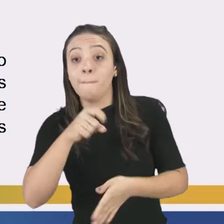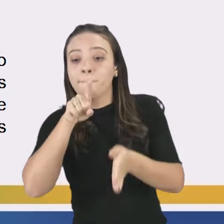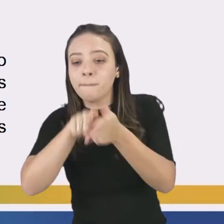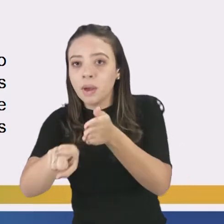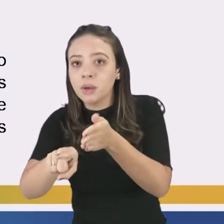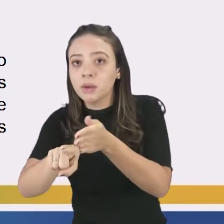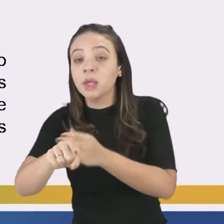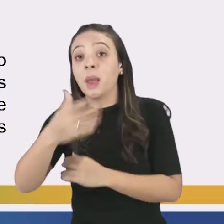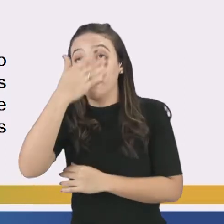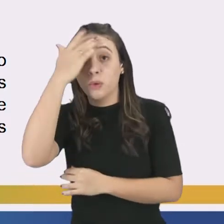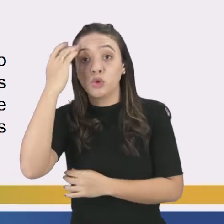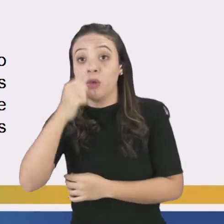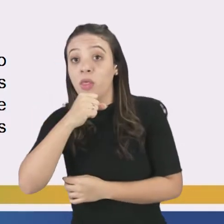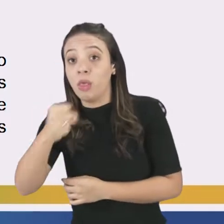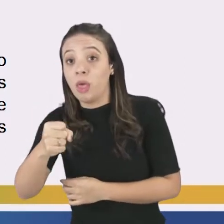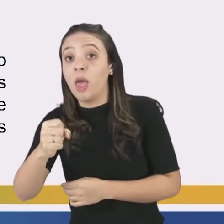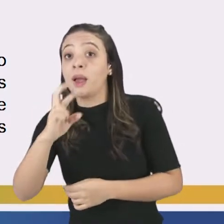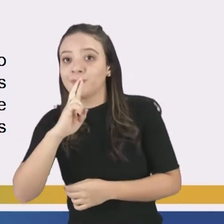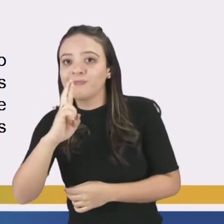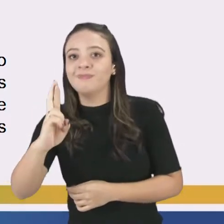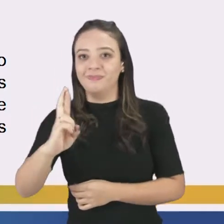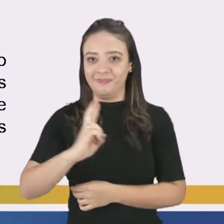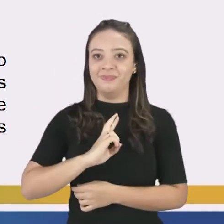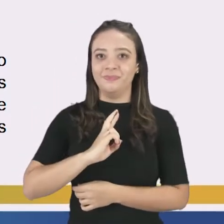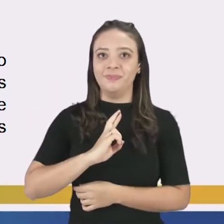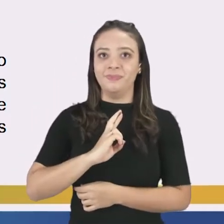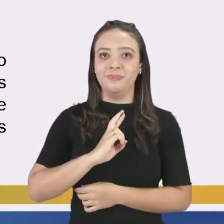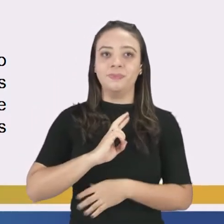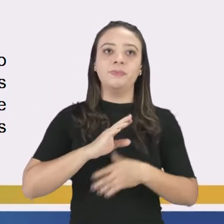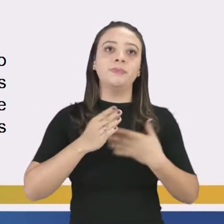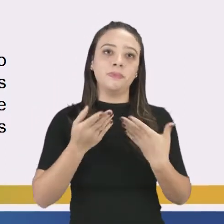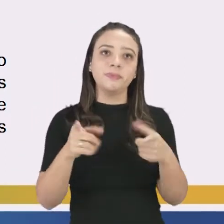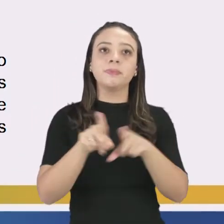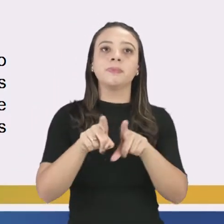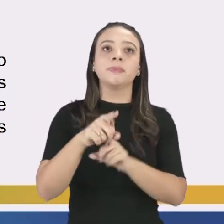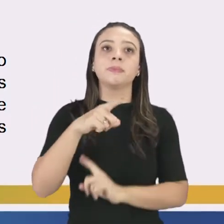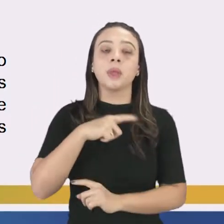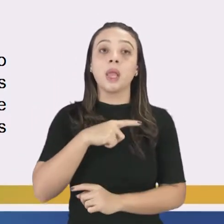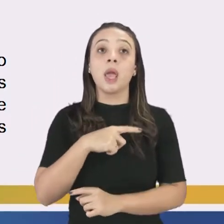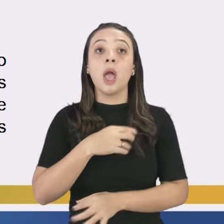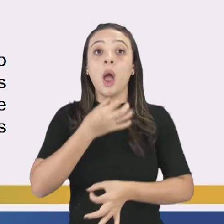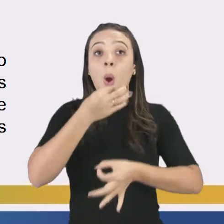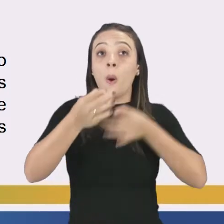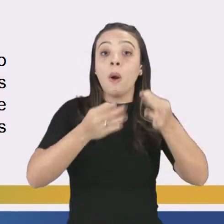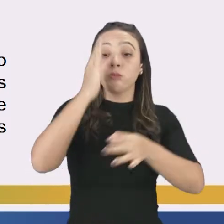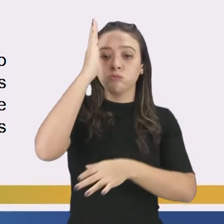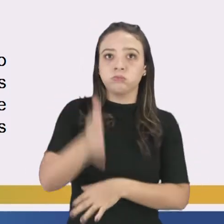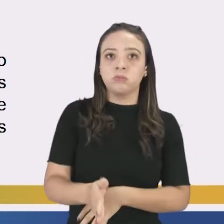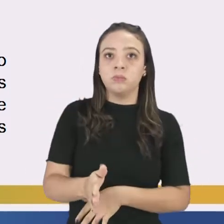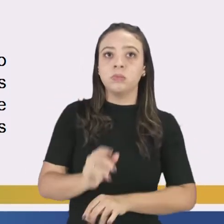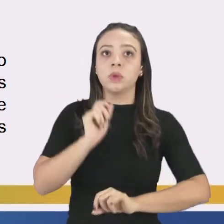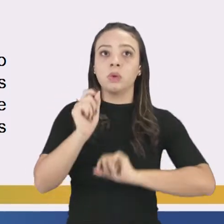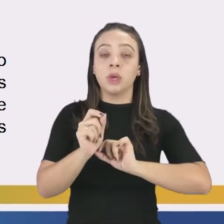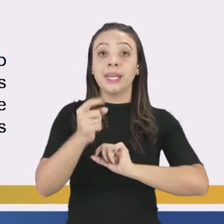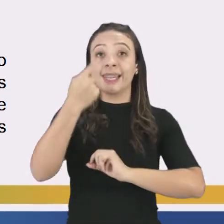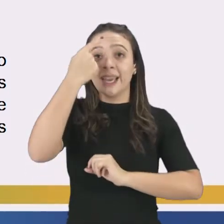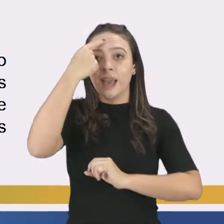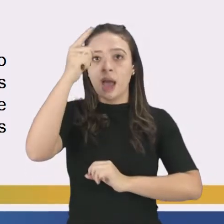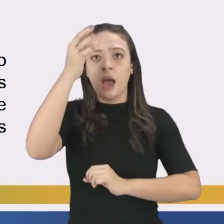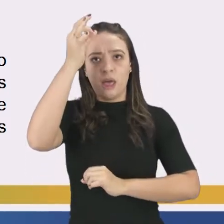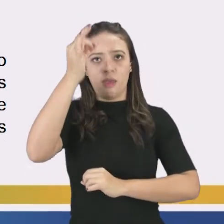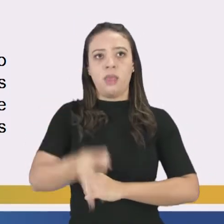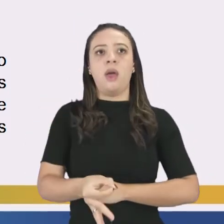perguntas e o entrevistado é aquele que responde. Haverá o discurso direto, que é a produção fidedigna, ou